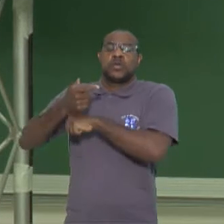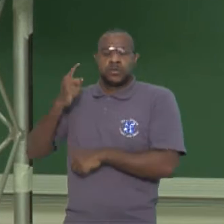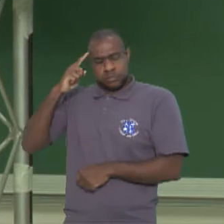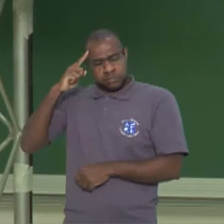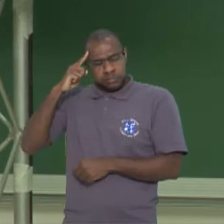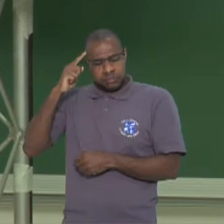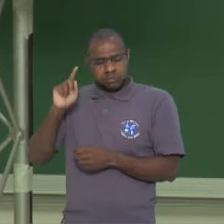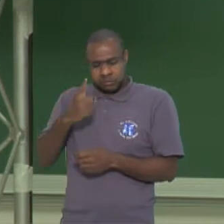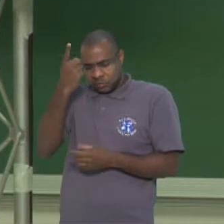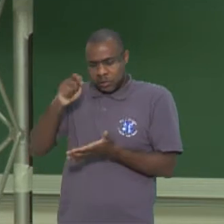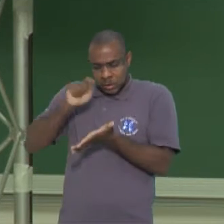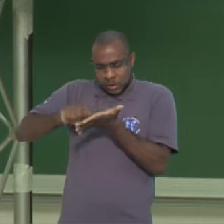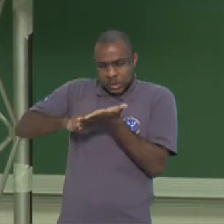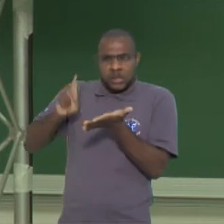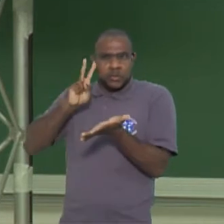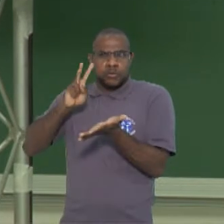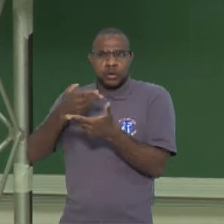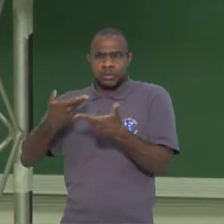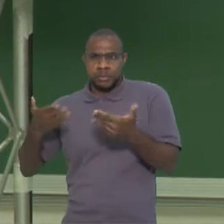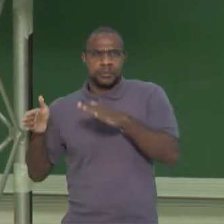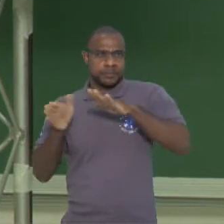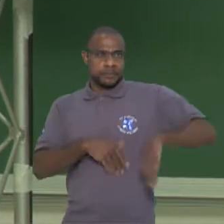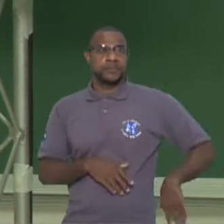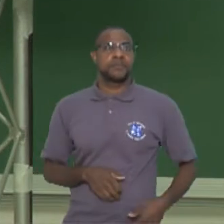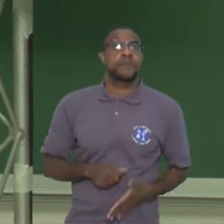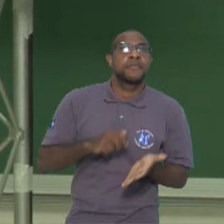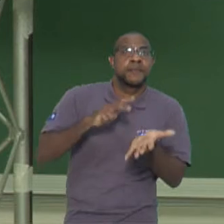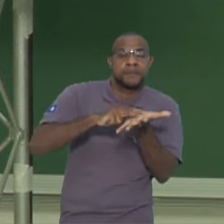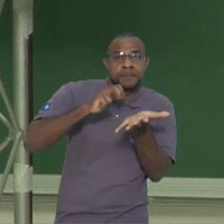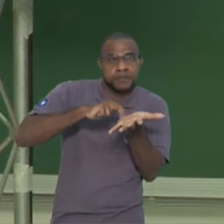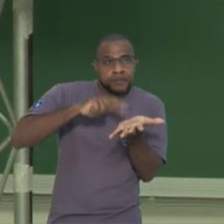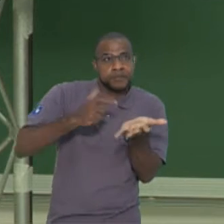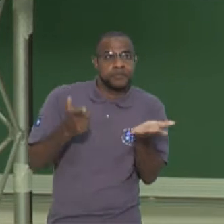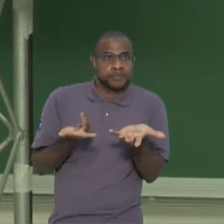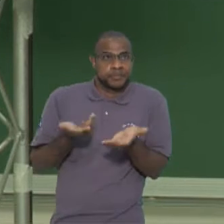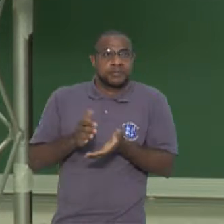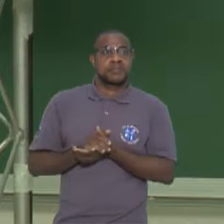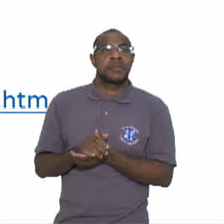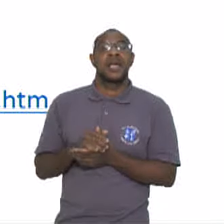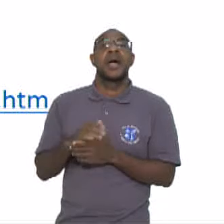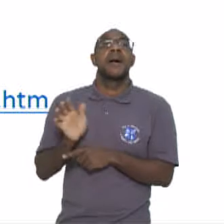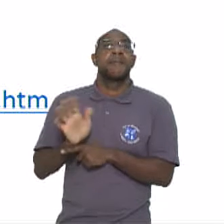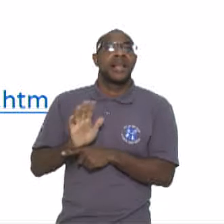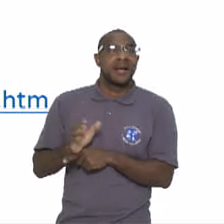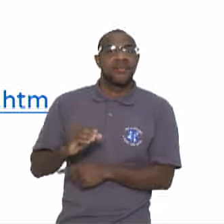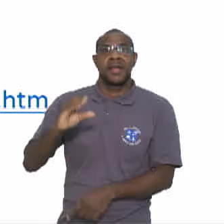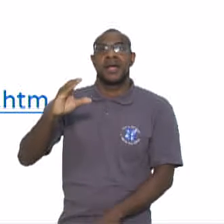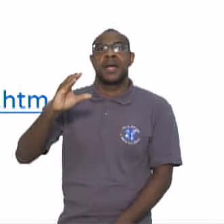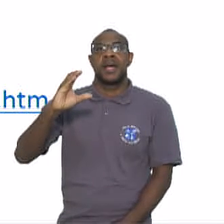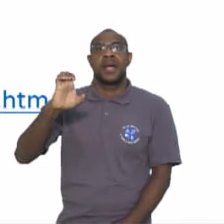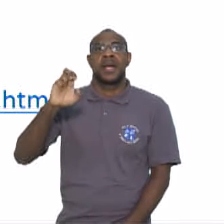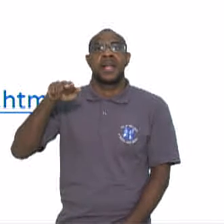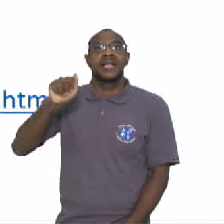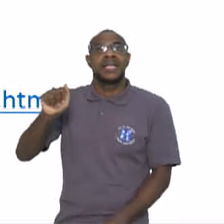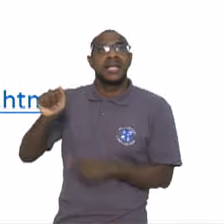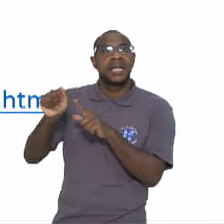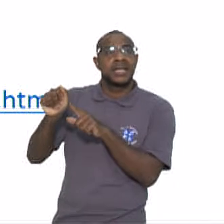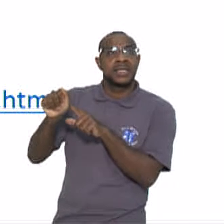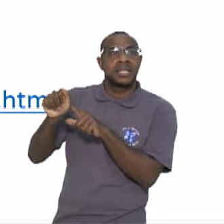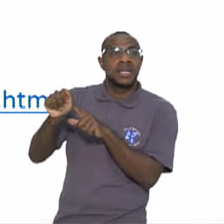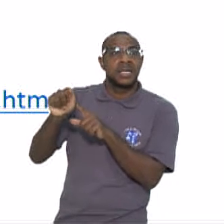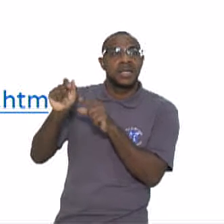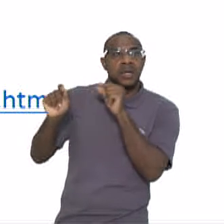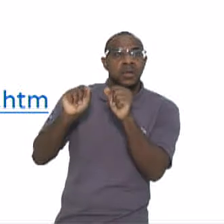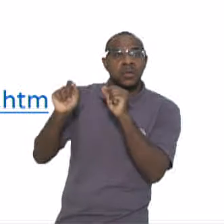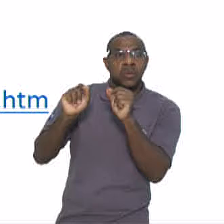Então vamos lá, o vocabulário de cinema, a palavra cena. Então, unidade dramática do